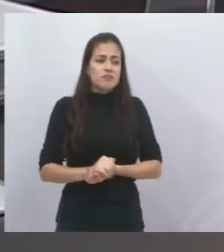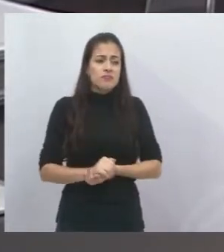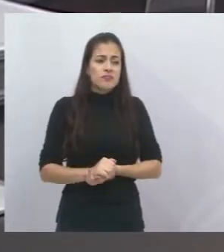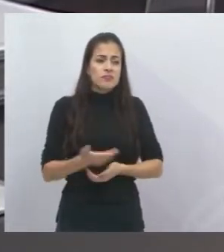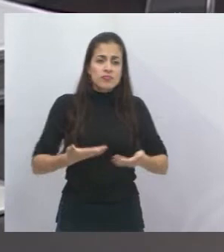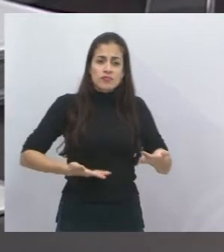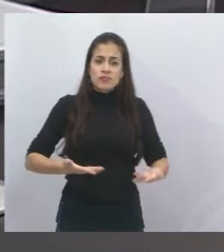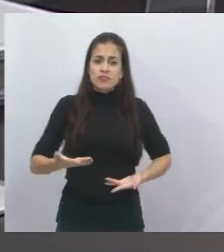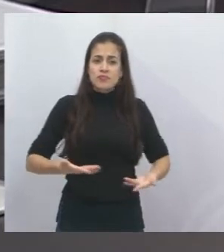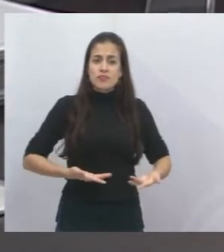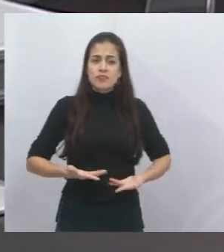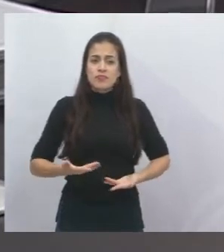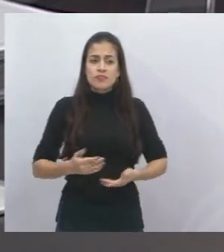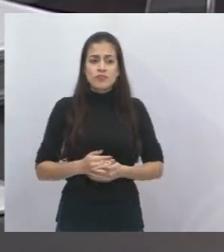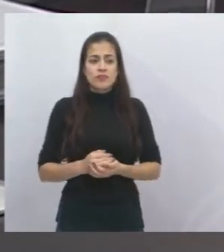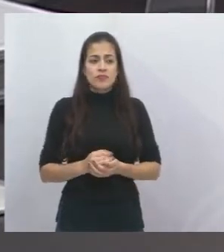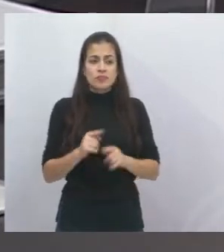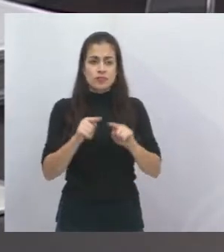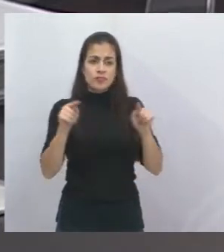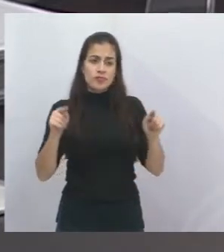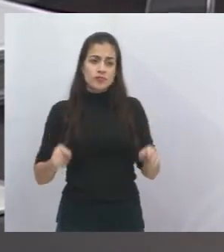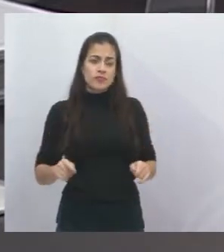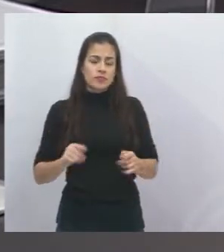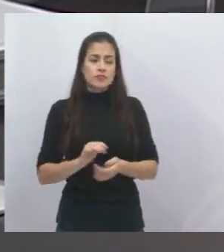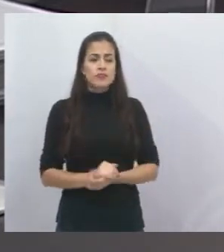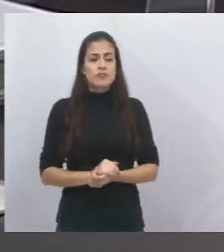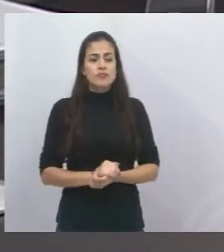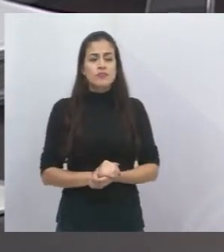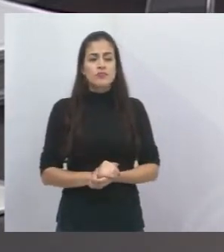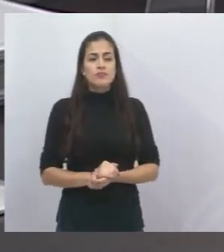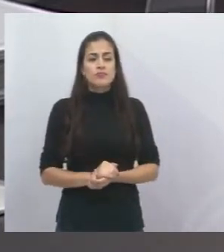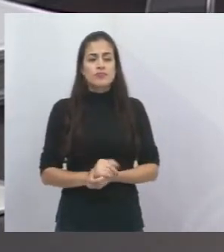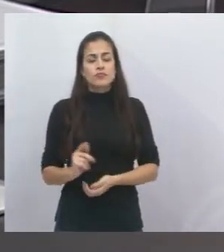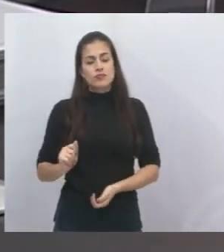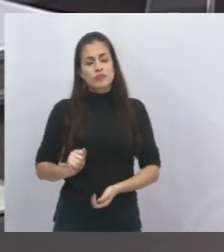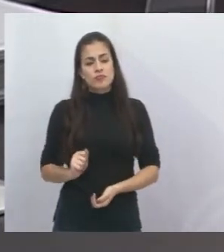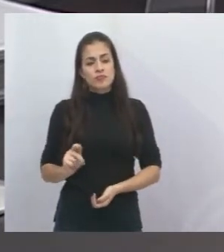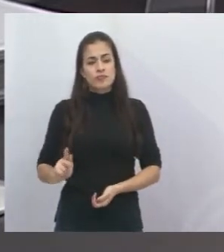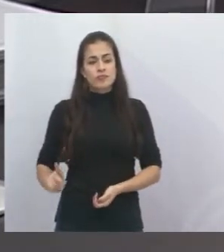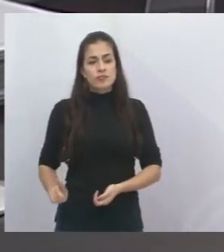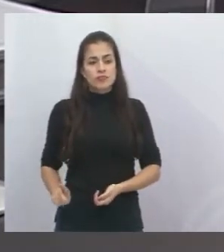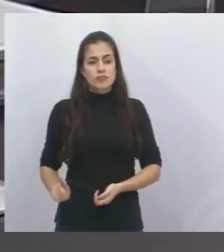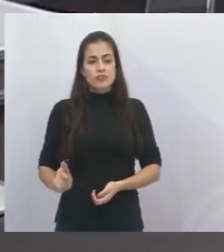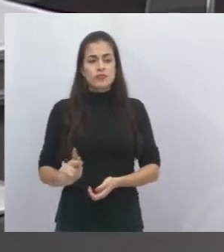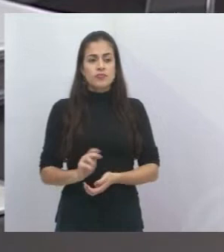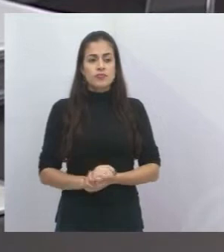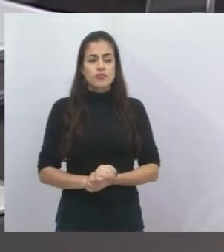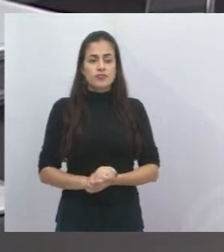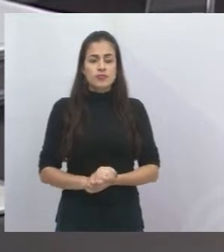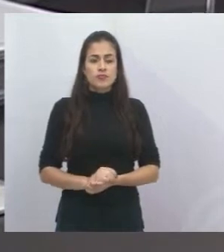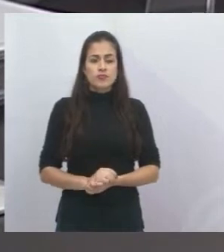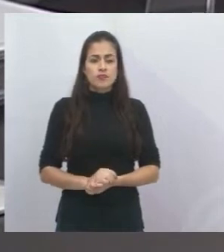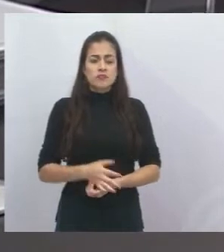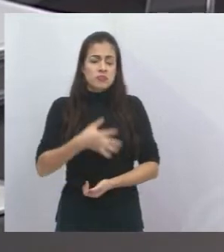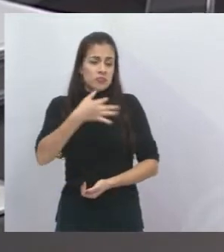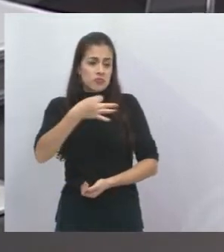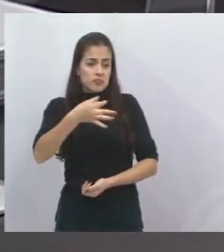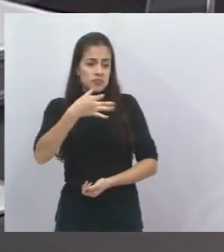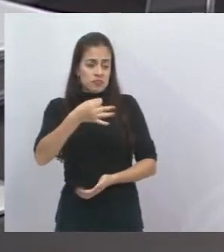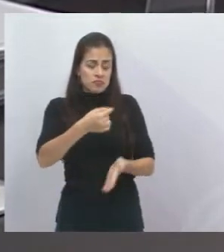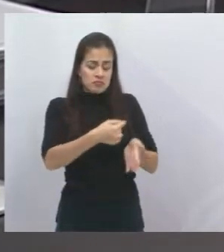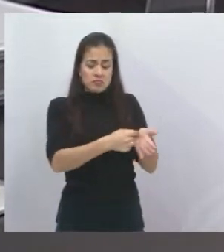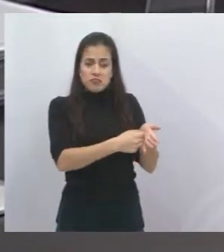a questão dos funcionários, aí, dos aposentados. Então, na minha opinião, fiz aqui umas